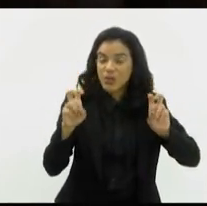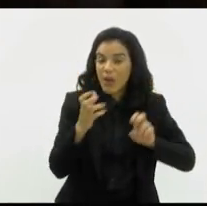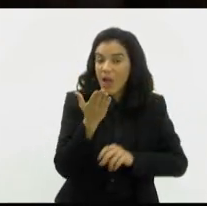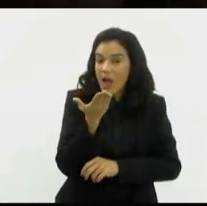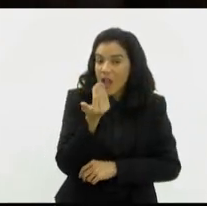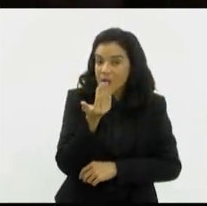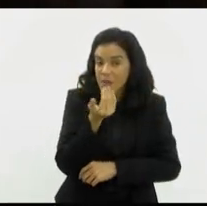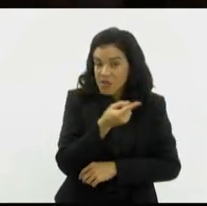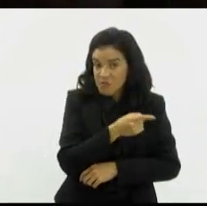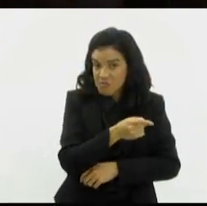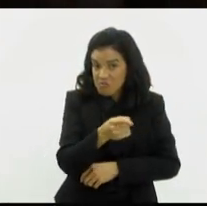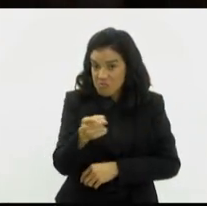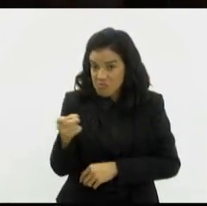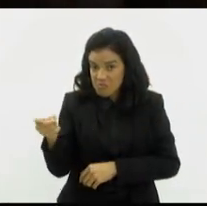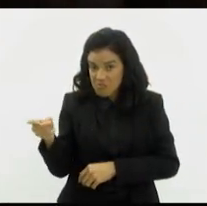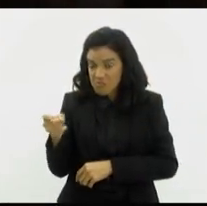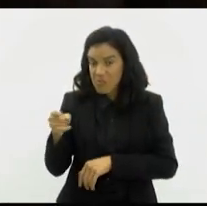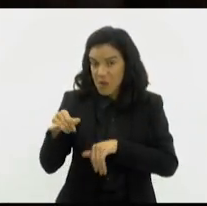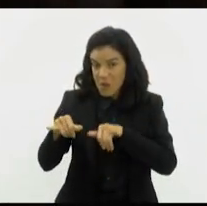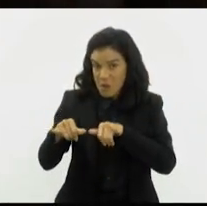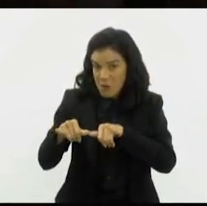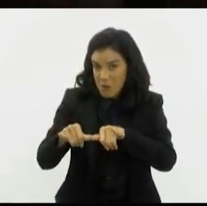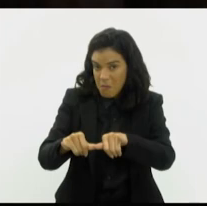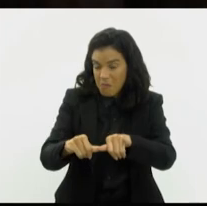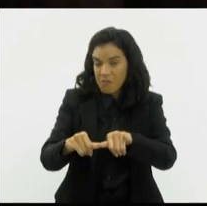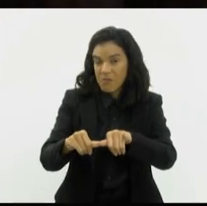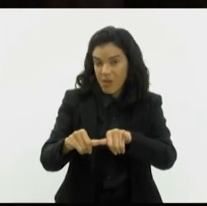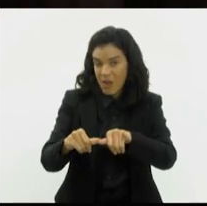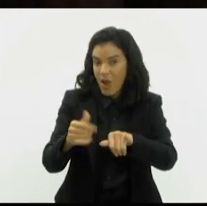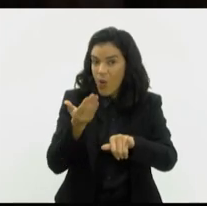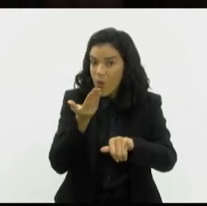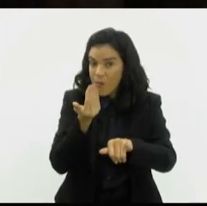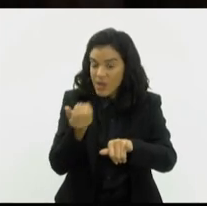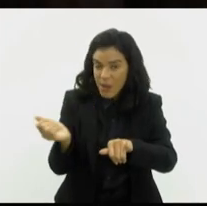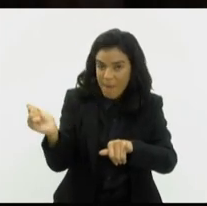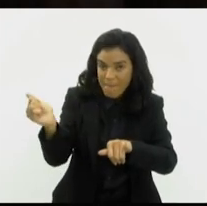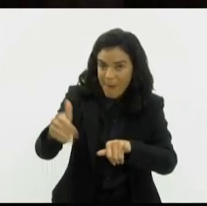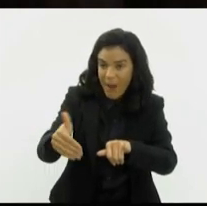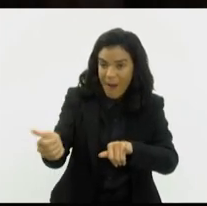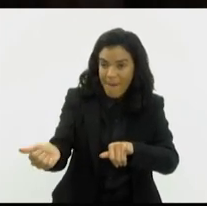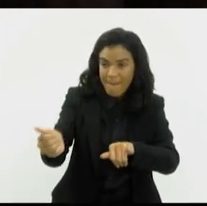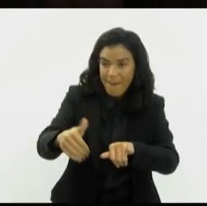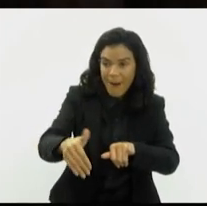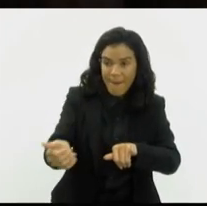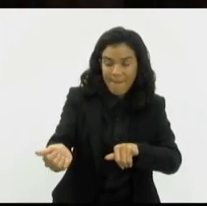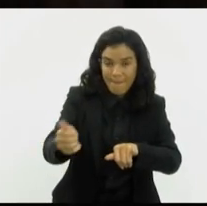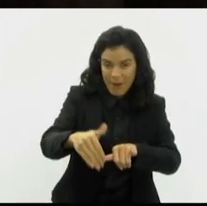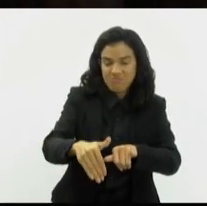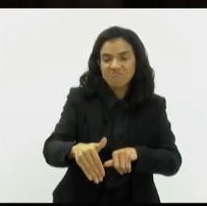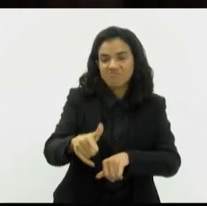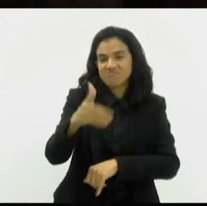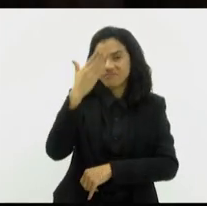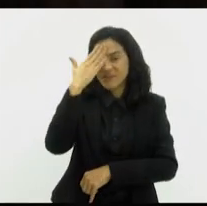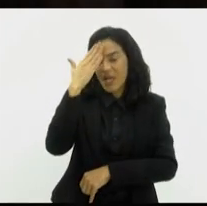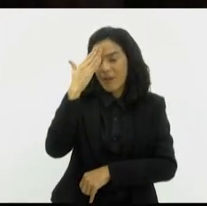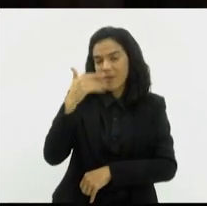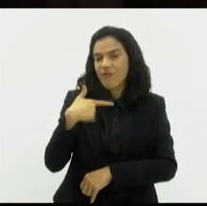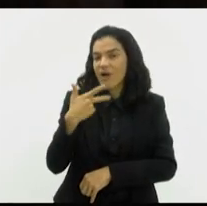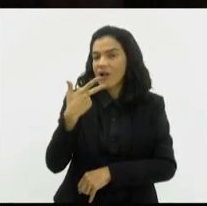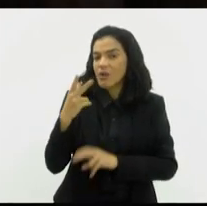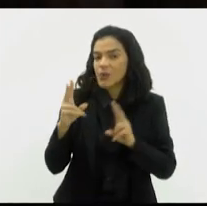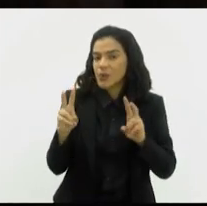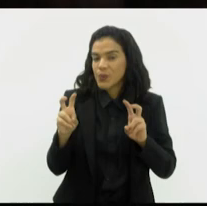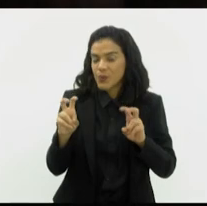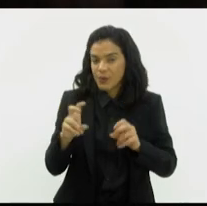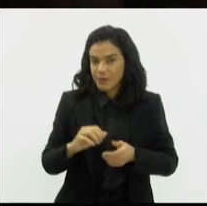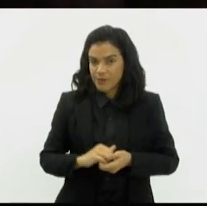Quem aqui fizer compras de supermercado sabe do que eu estou falando. Eu citei outro dia, não